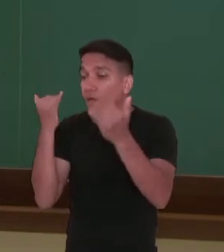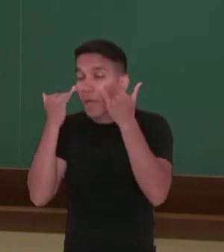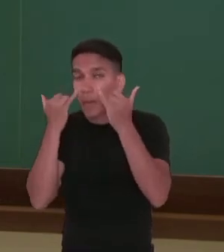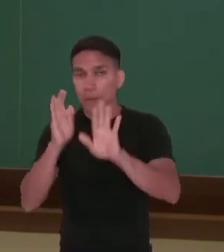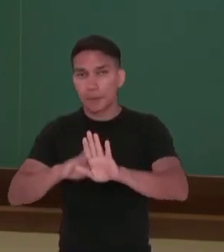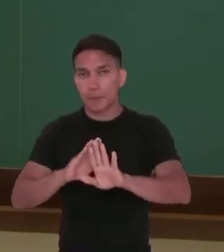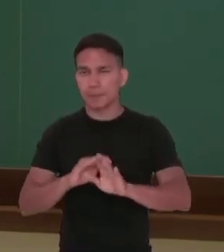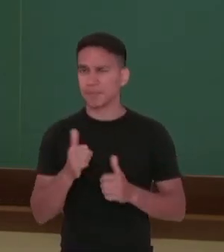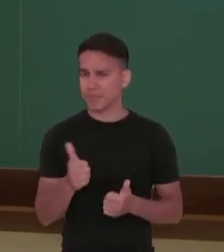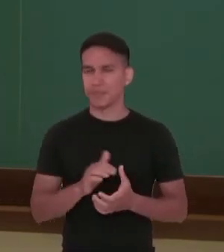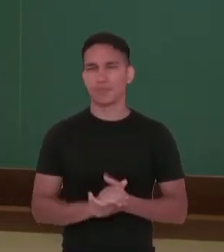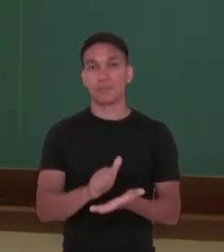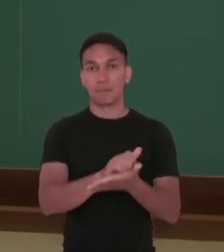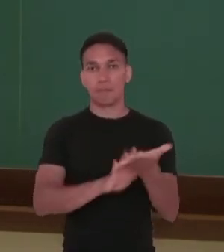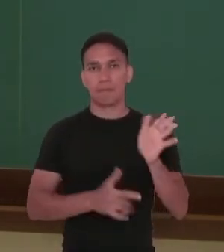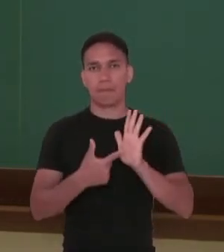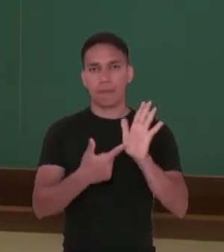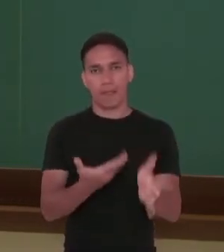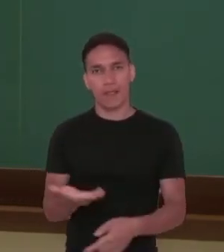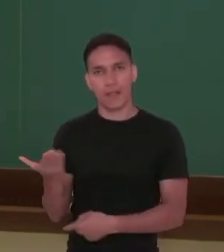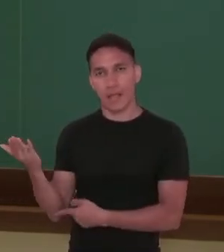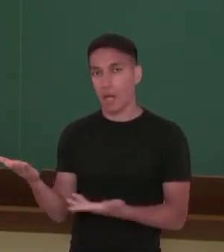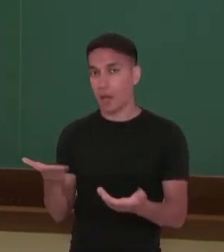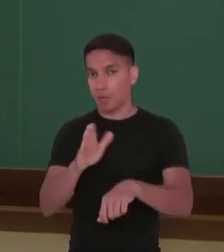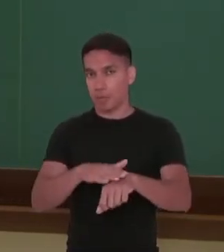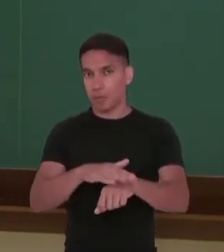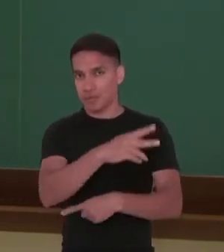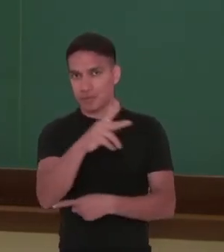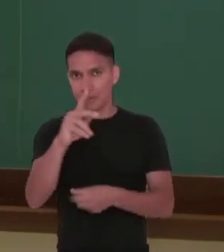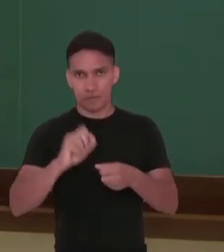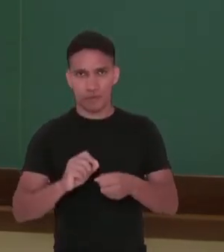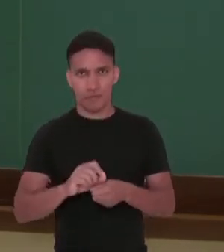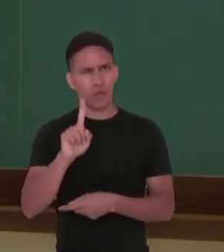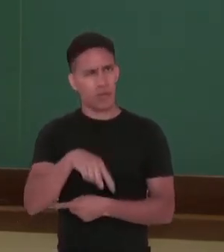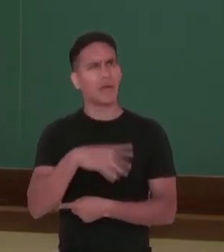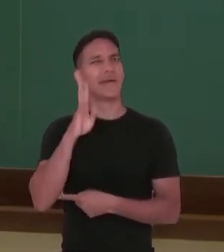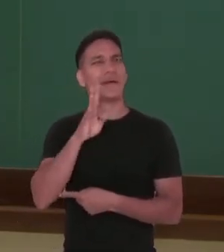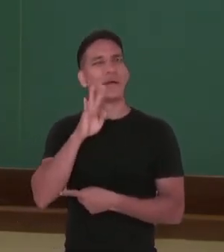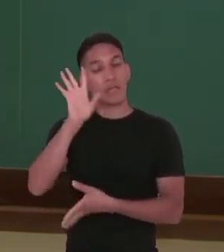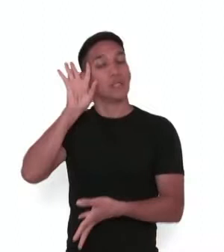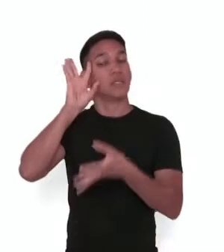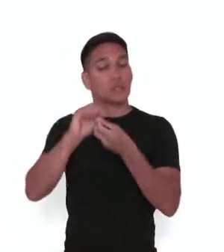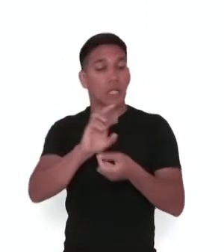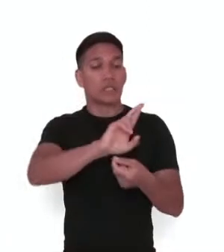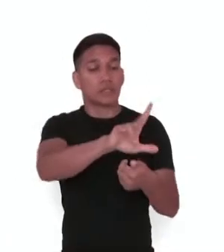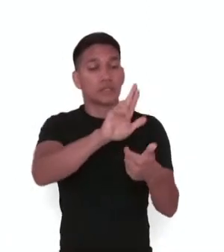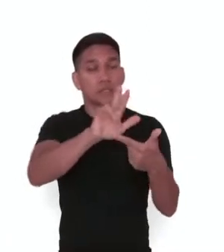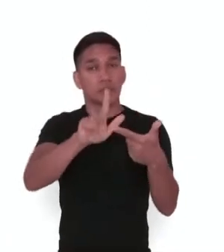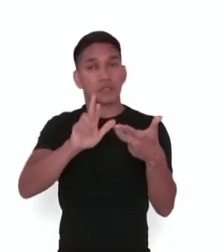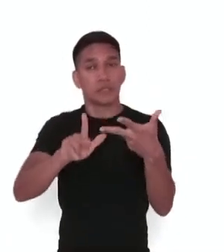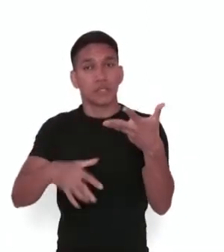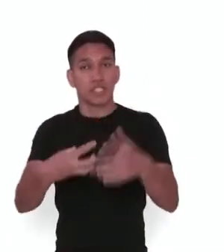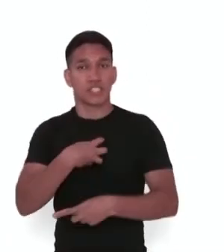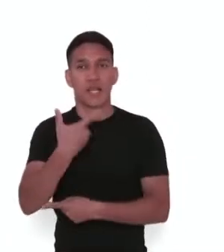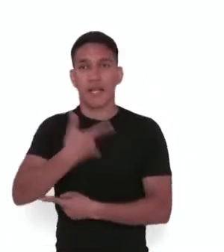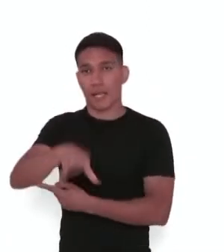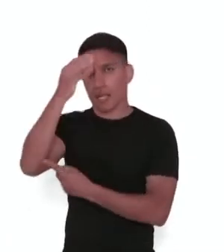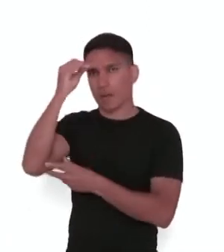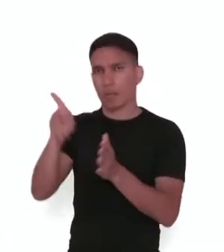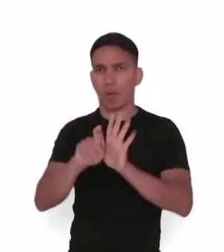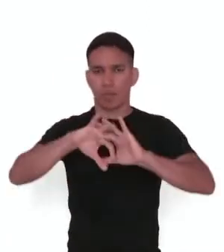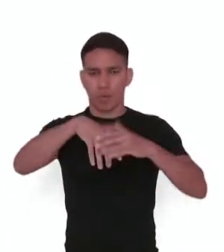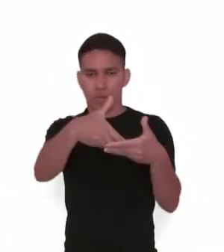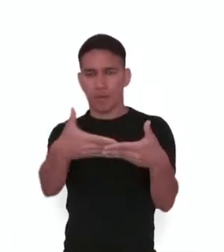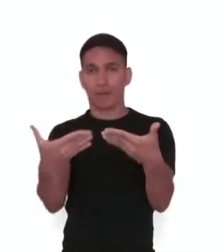Vamos fazer uma atividade então? Agora é com você. É muito legal entender as diferentes linguagens da cartografia e